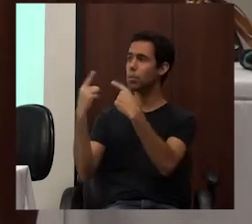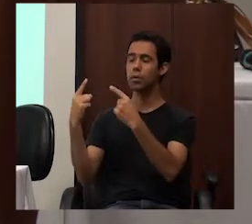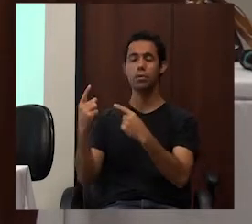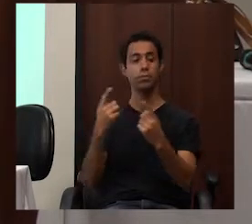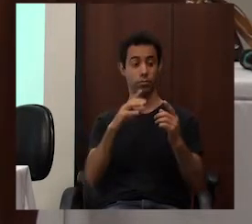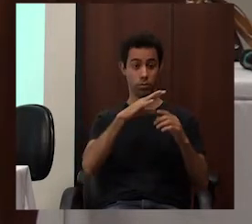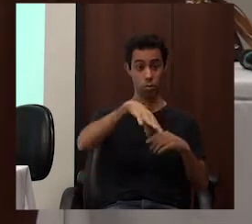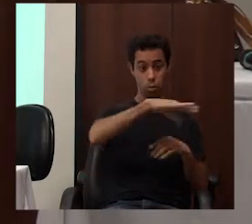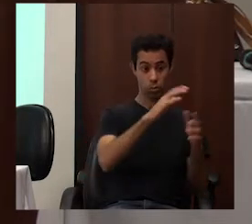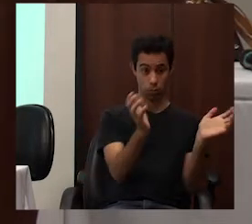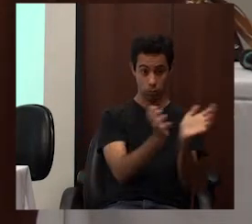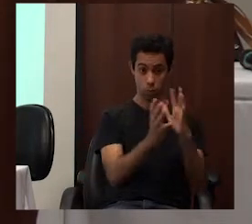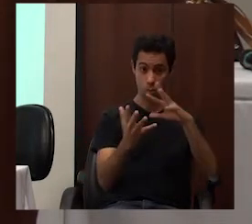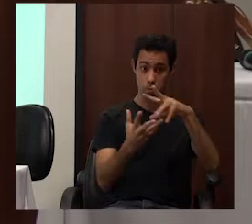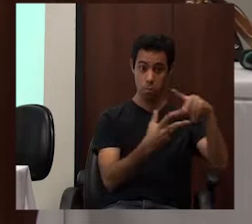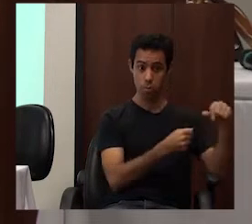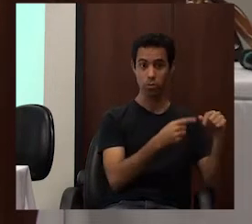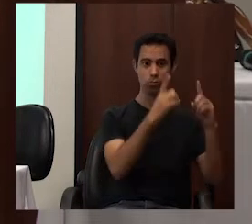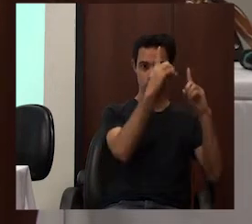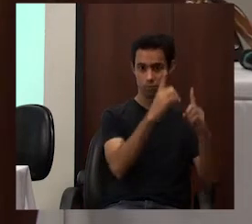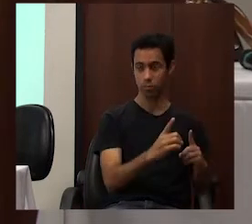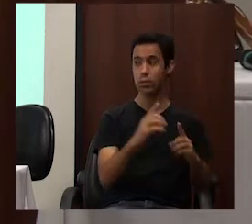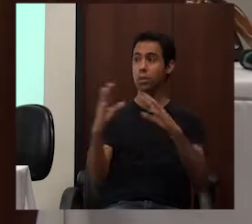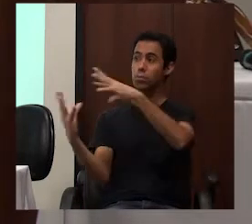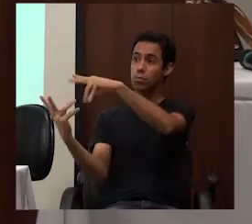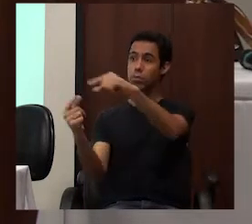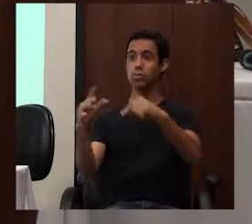especiais e o mundo de todos nós, né?